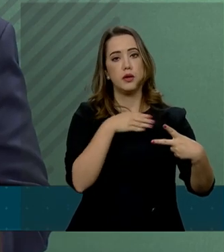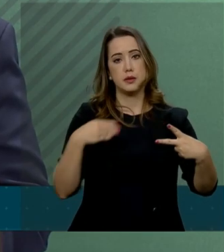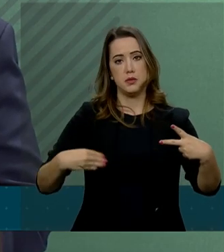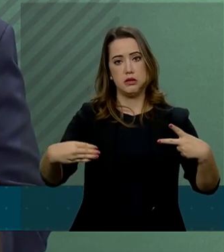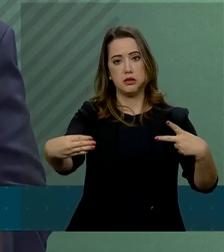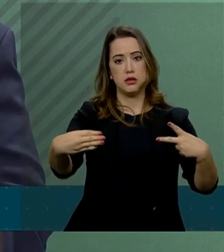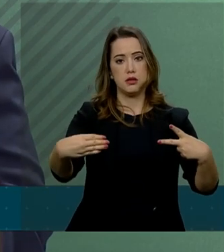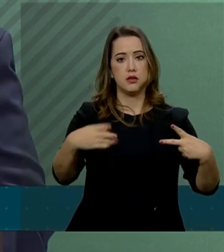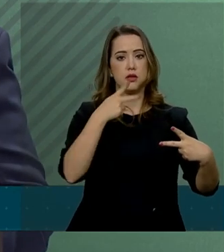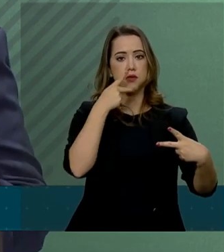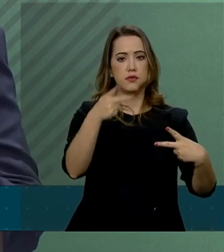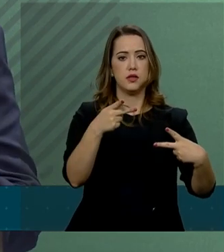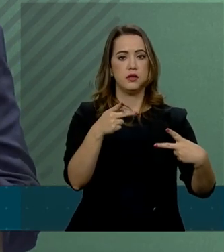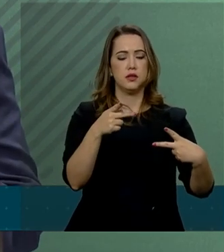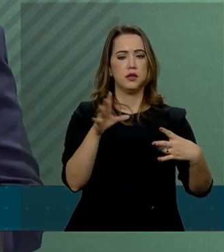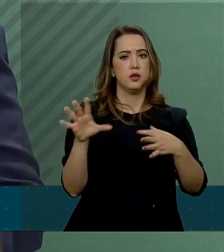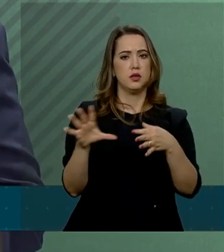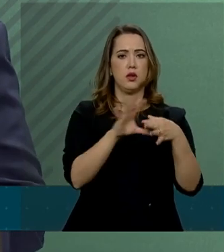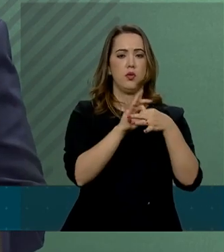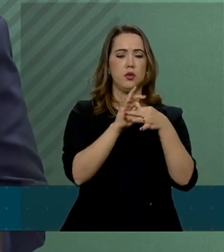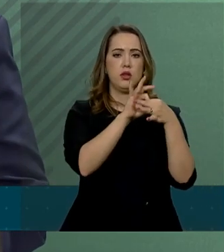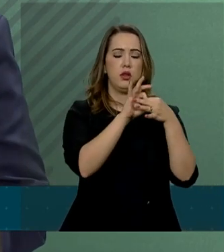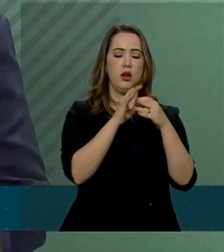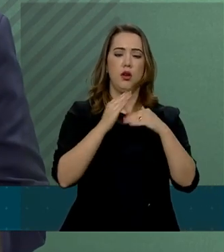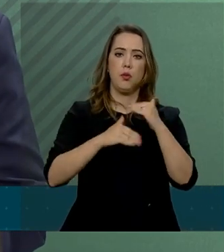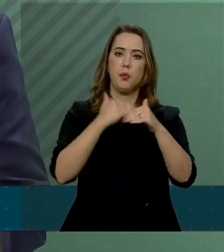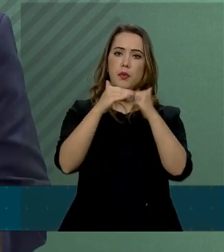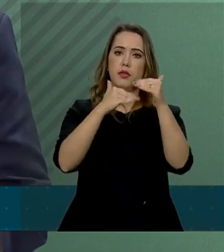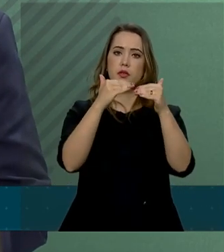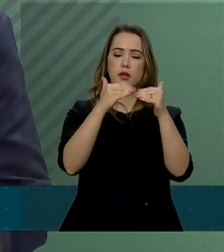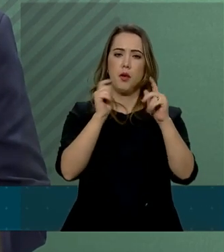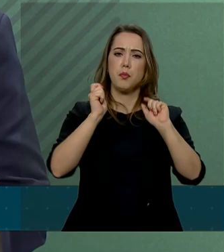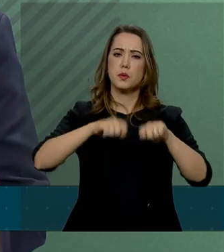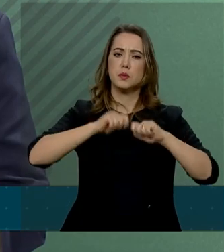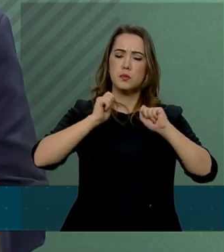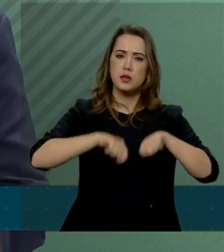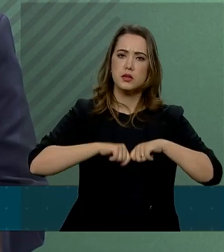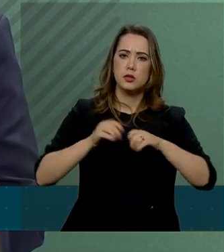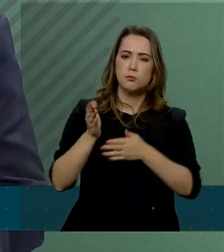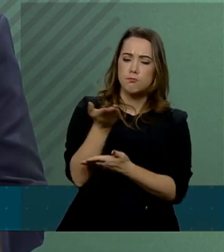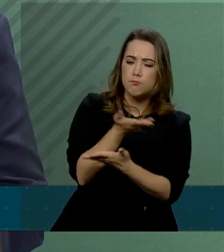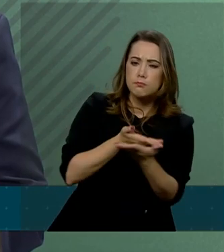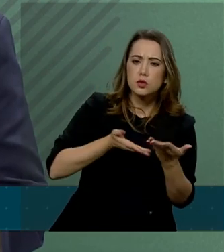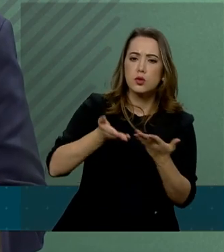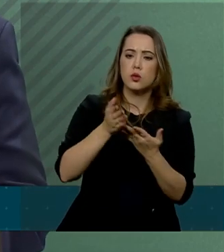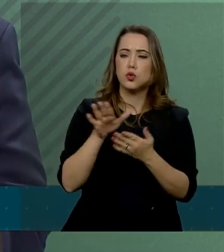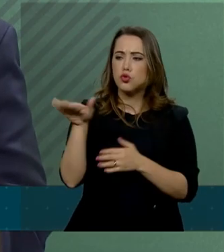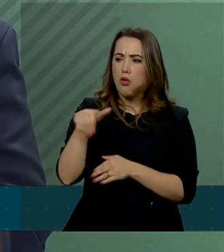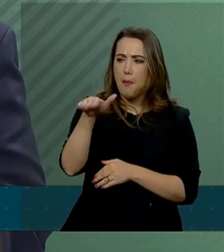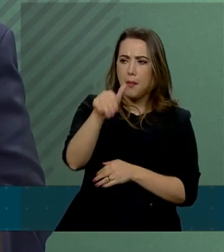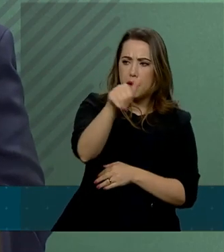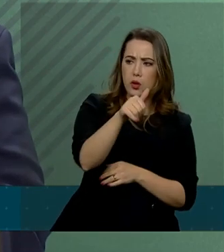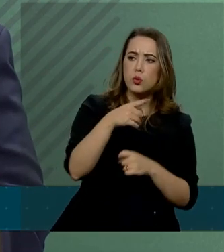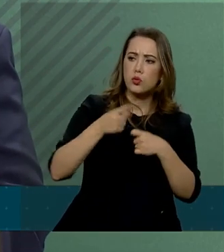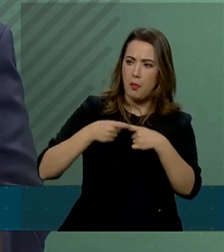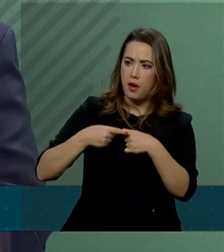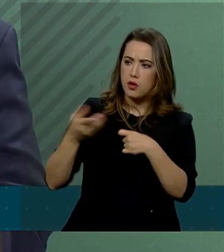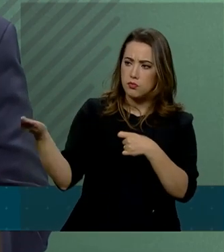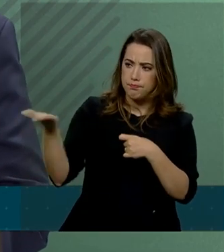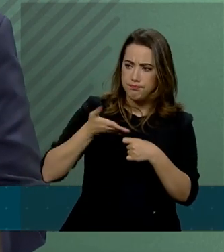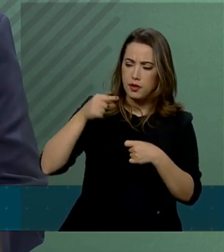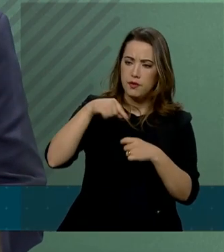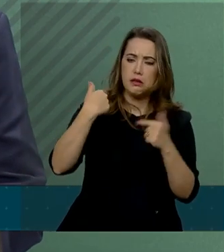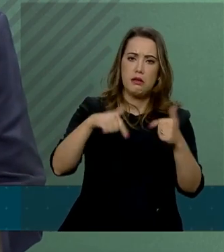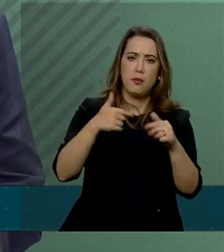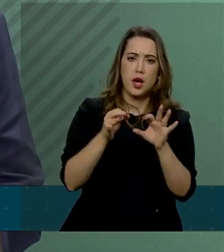melhor falando para aumentar a capacidade de de cooptação destes médicos para colocá los nos pontos